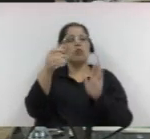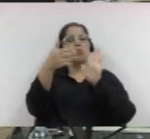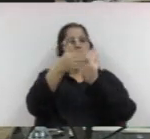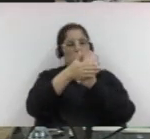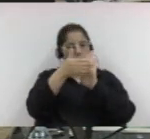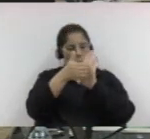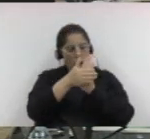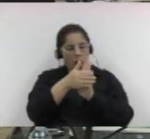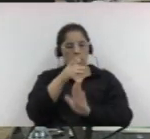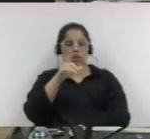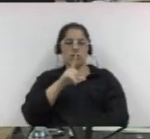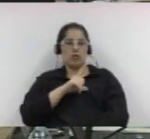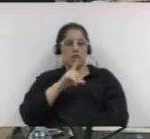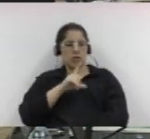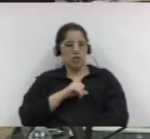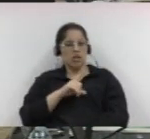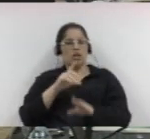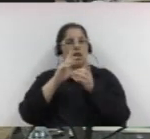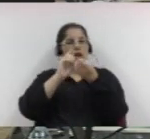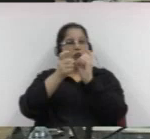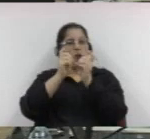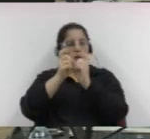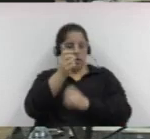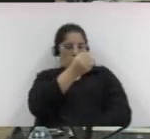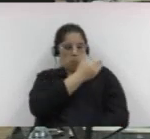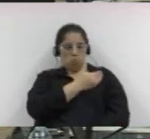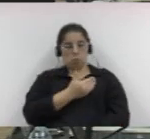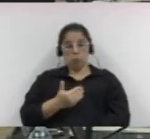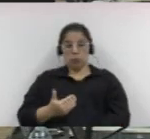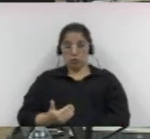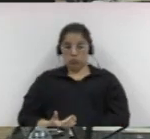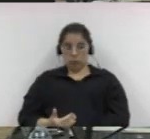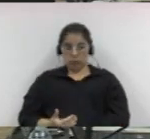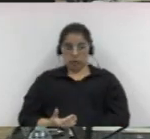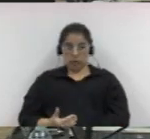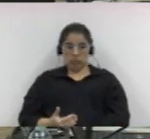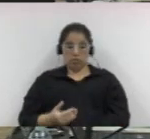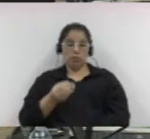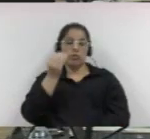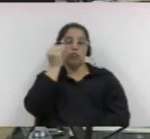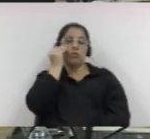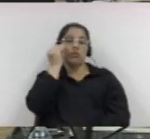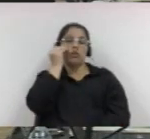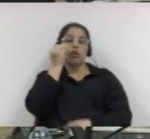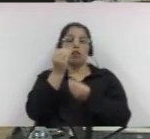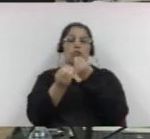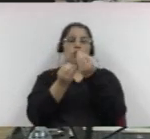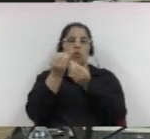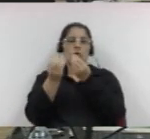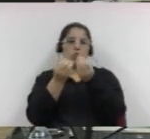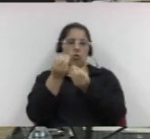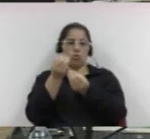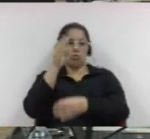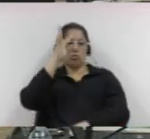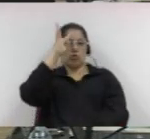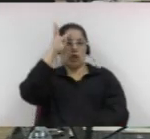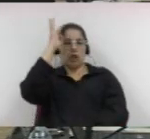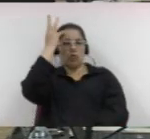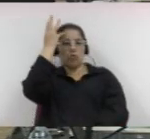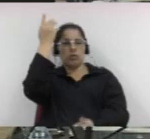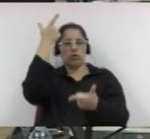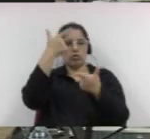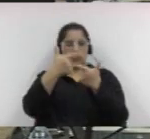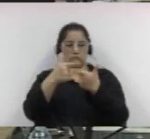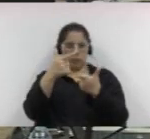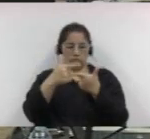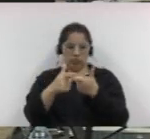com o Executivo, audiência pública, para que a gente possa desenterrar aquele dinheiro que foi investido lá. E agora, por último, com a